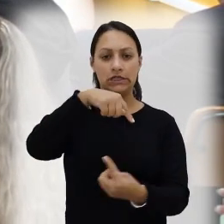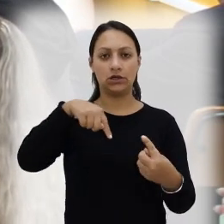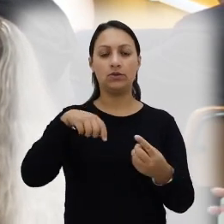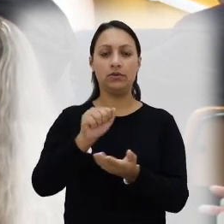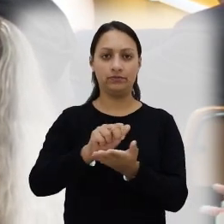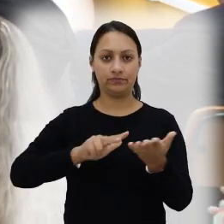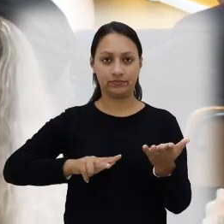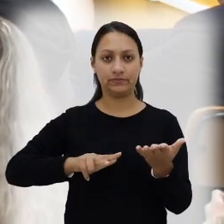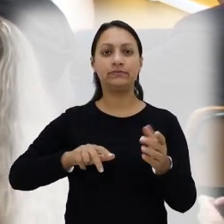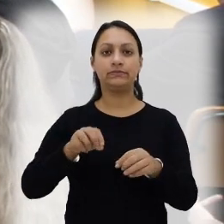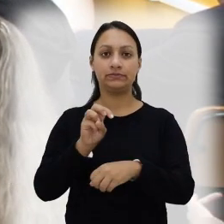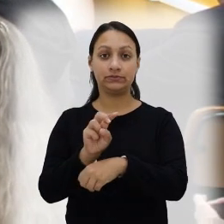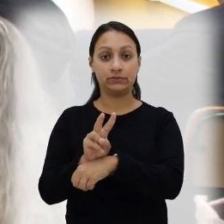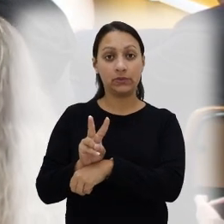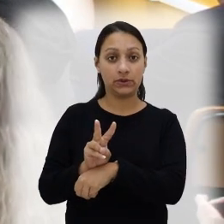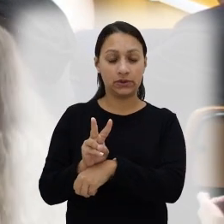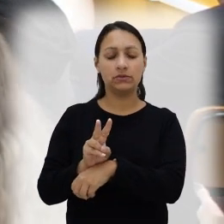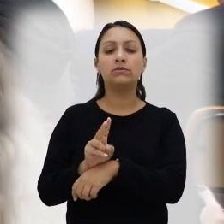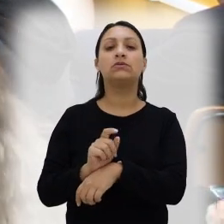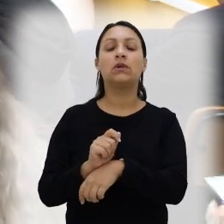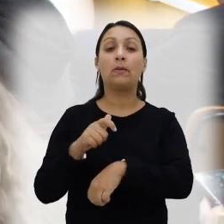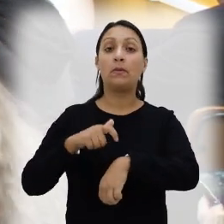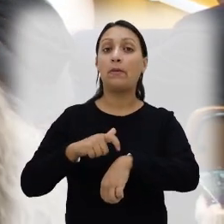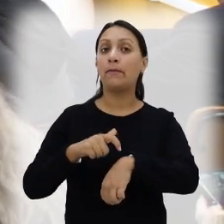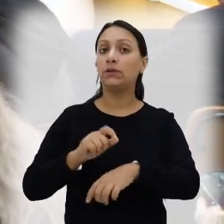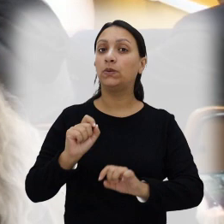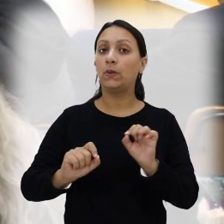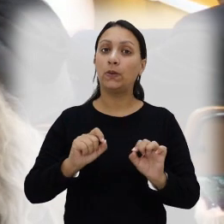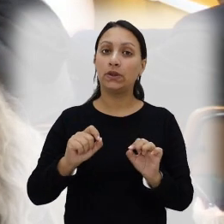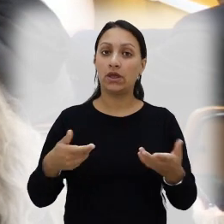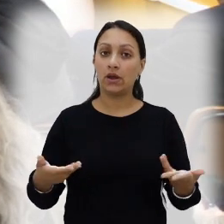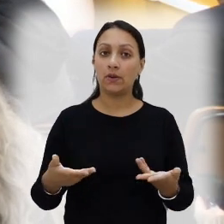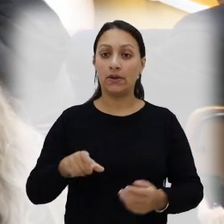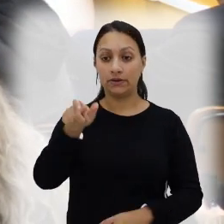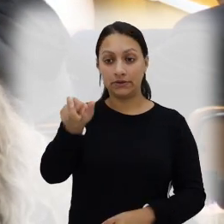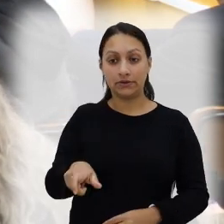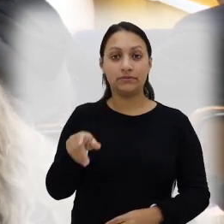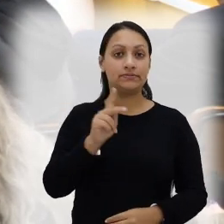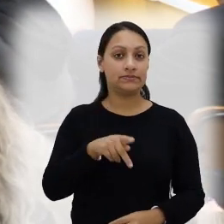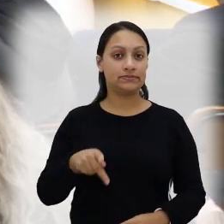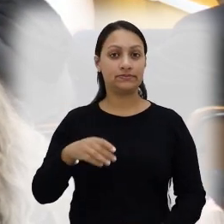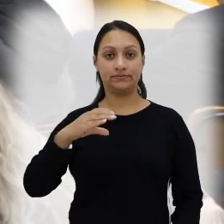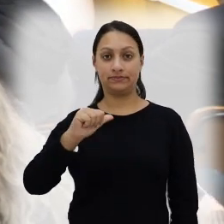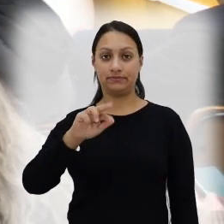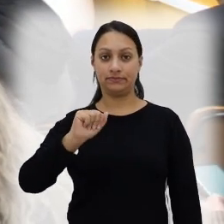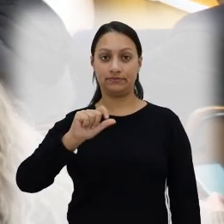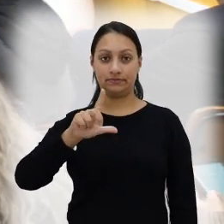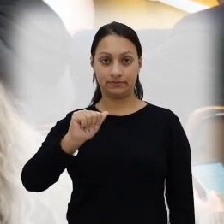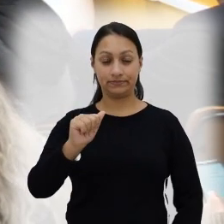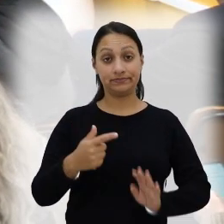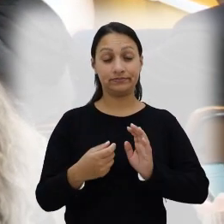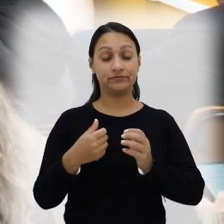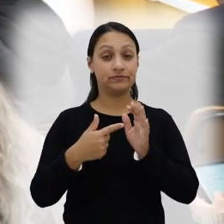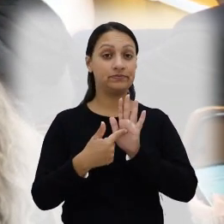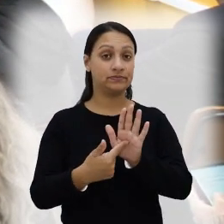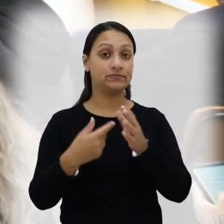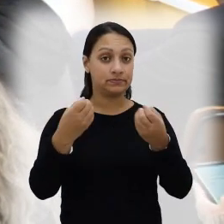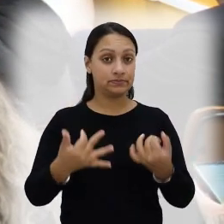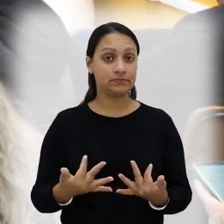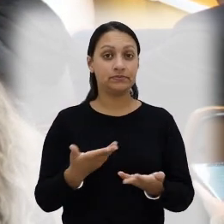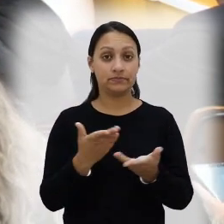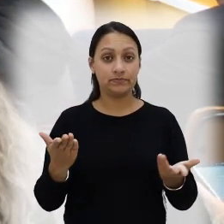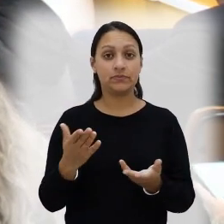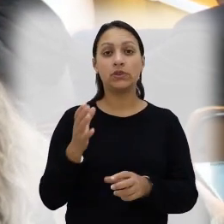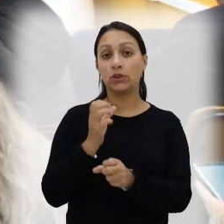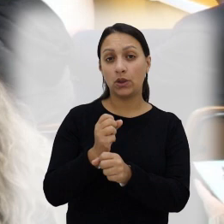e monitoramento, né? Que é esse momento que a professora Carla vai explicar para vocês, que é a nota, a avaliação que vocês